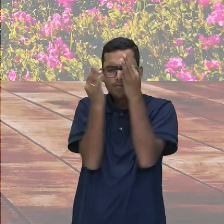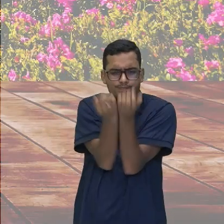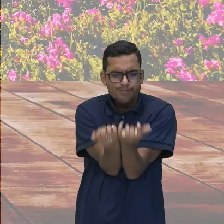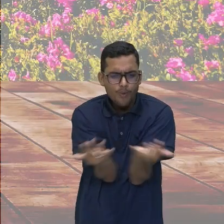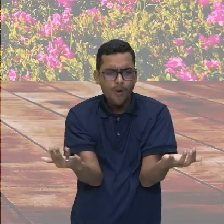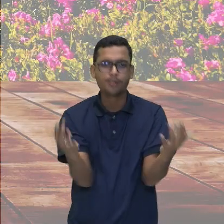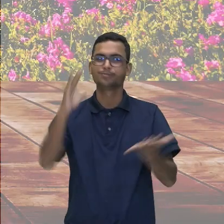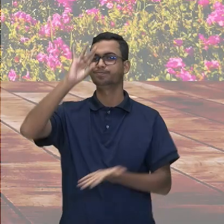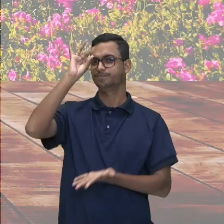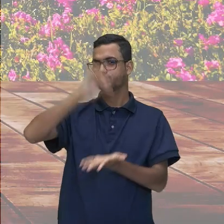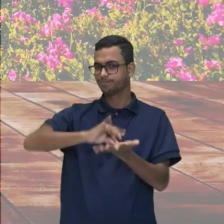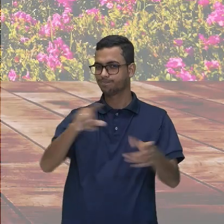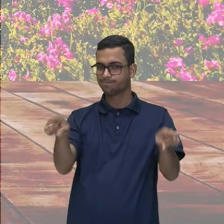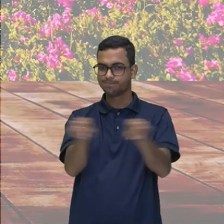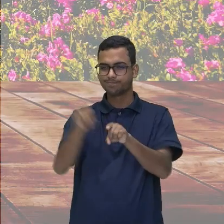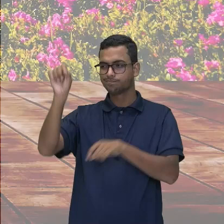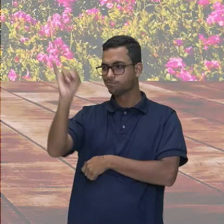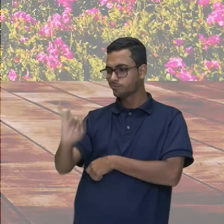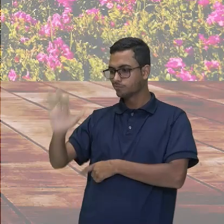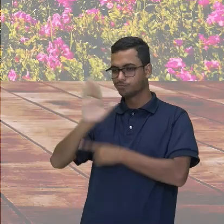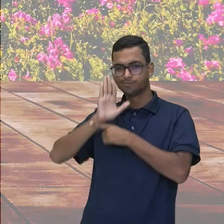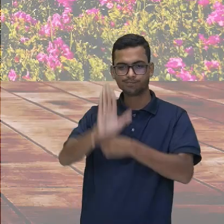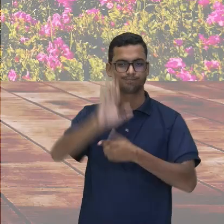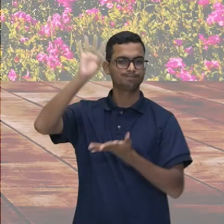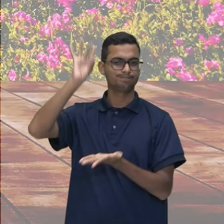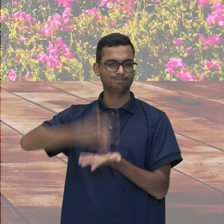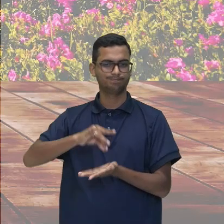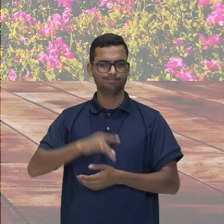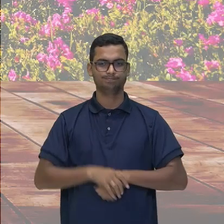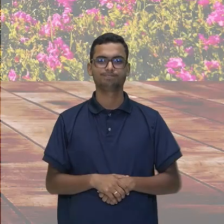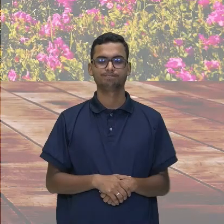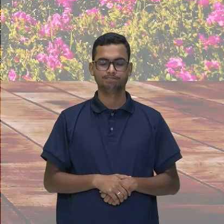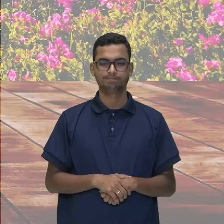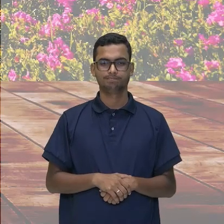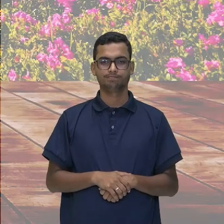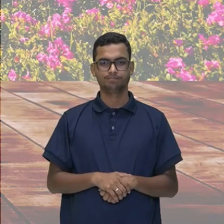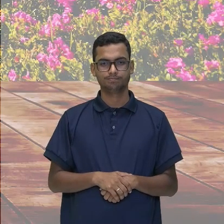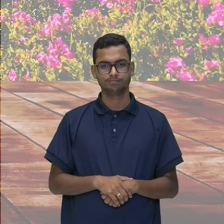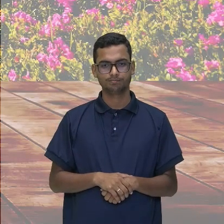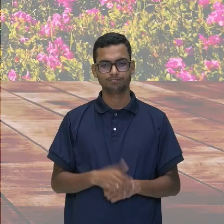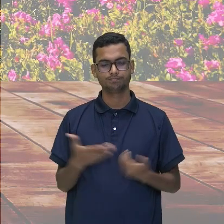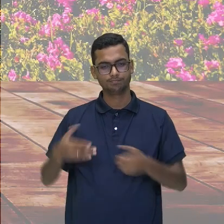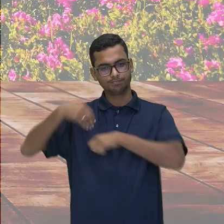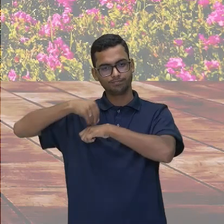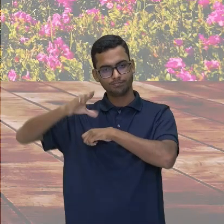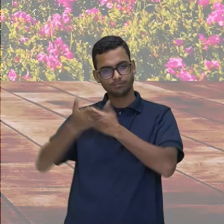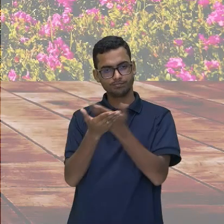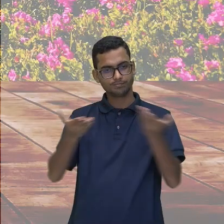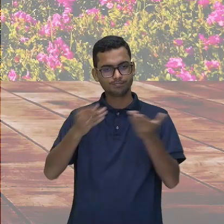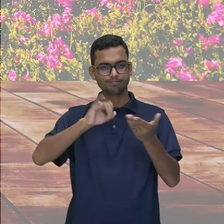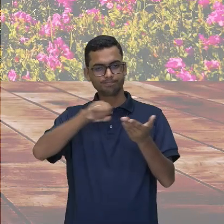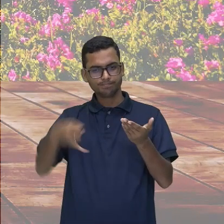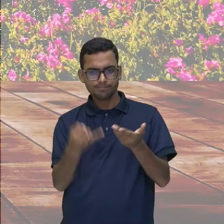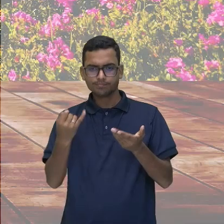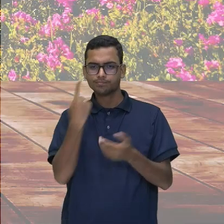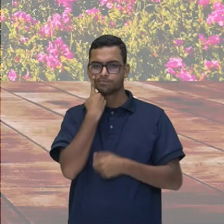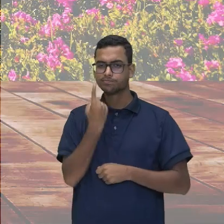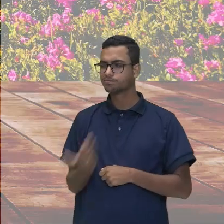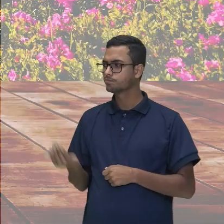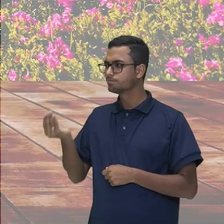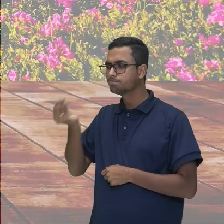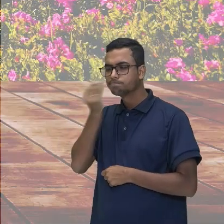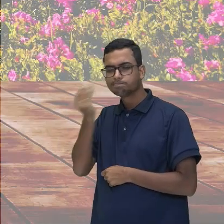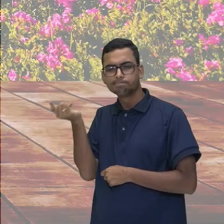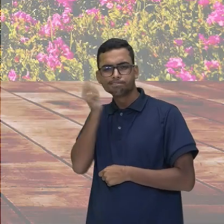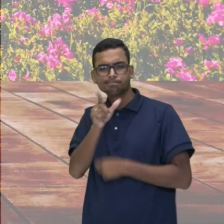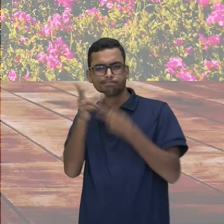a imagem ajuda bastante, certo? Então, essas são as dicas do que você